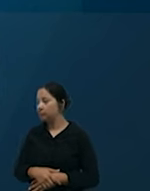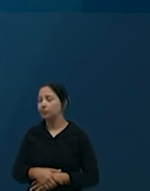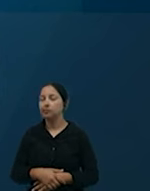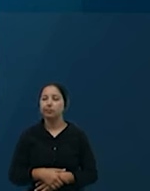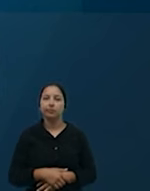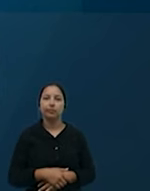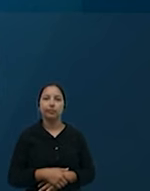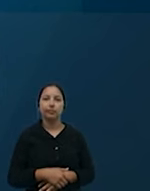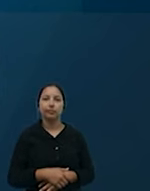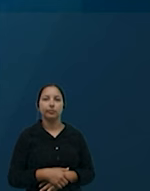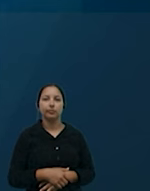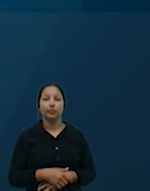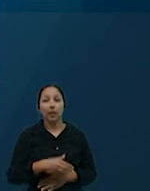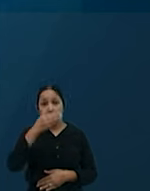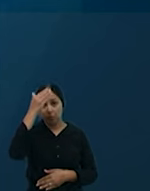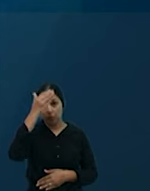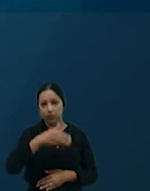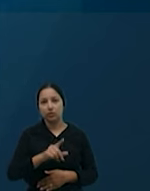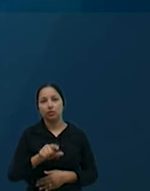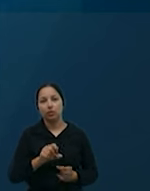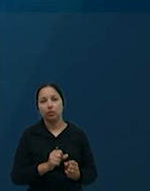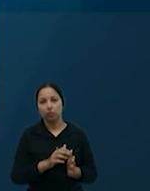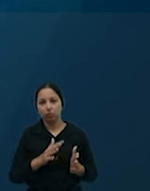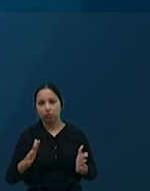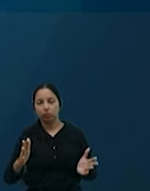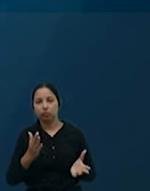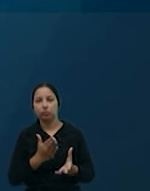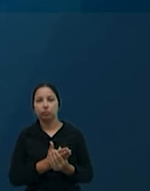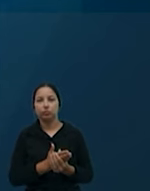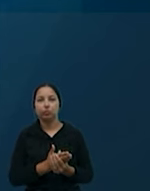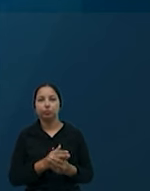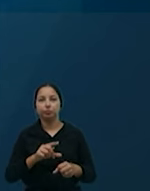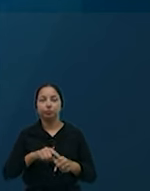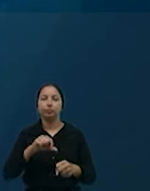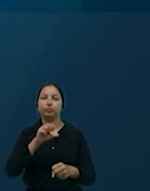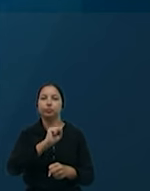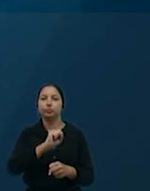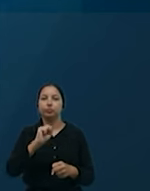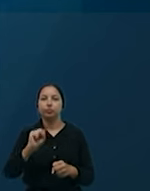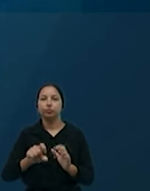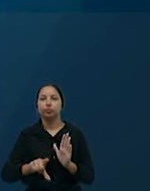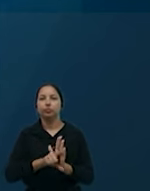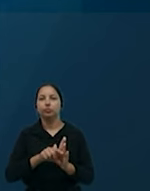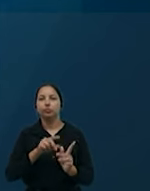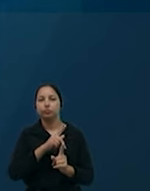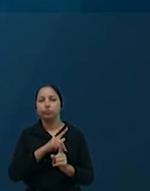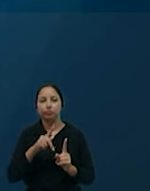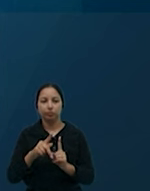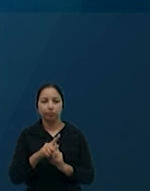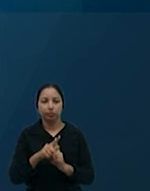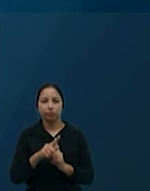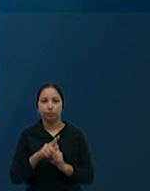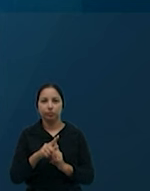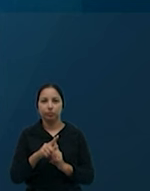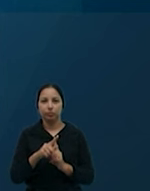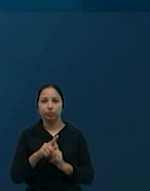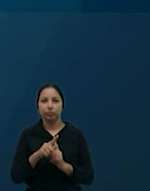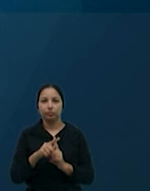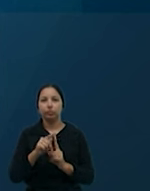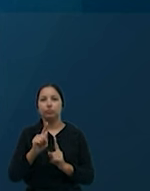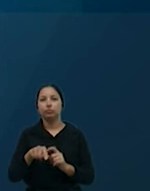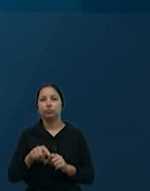colegas também lembraram o artigo 88 da Lei de Previdência, que compete ao INSS